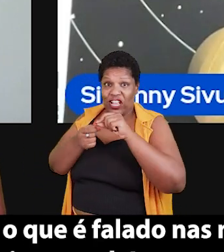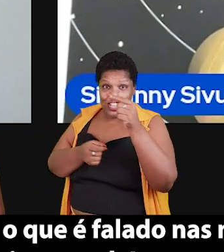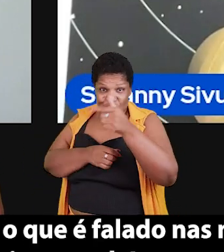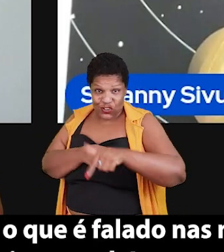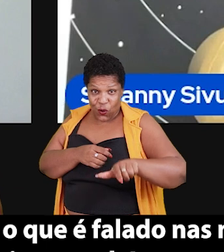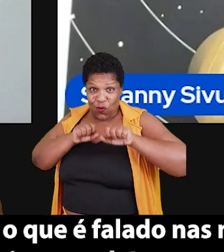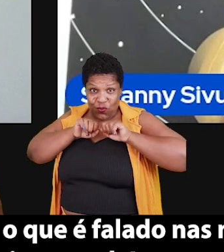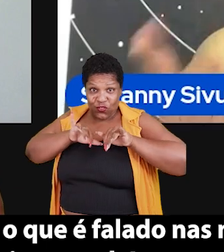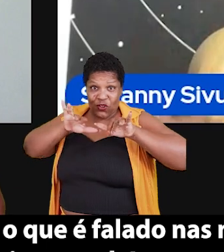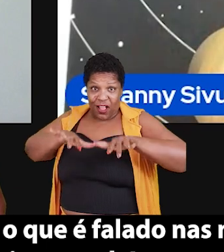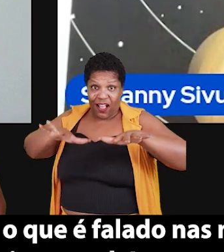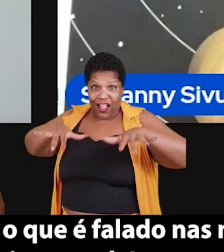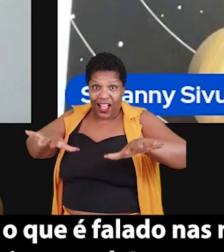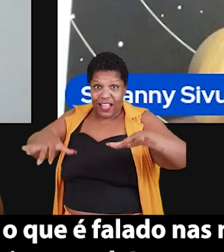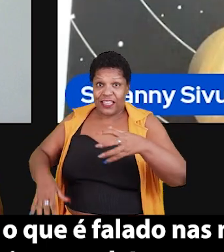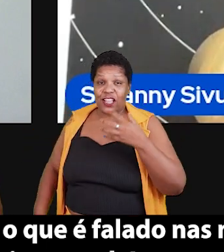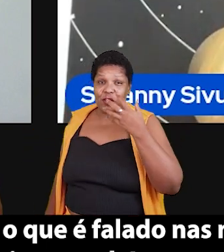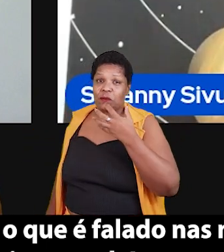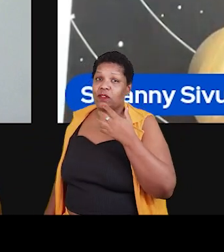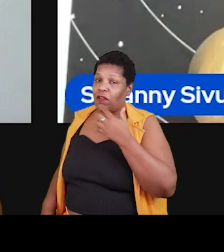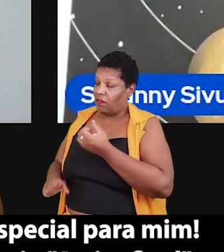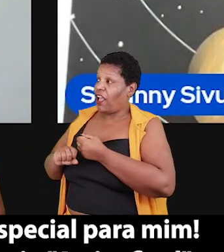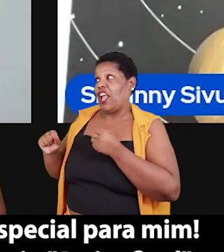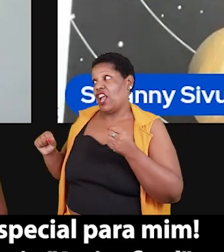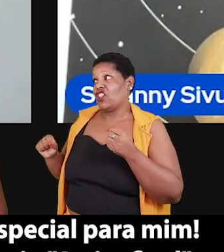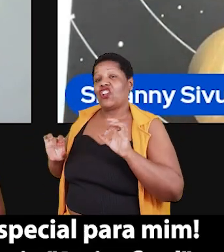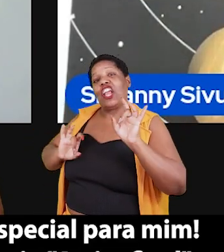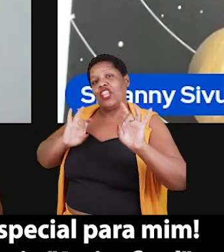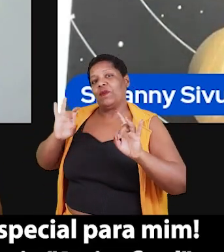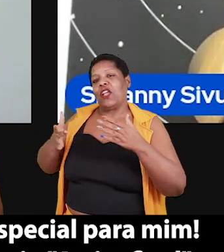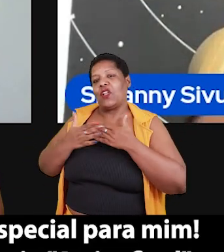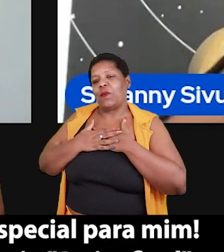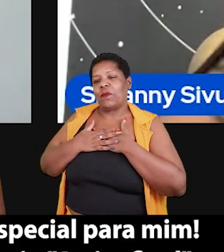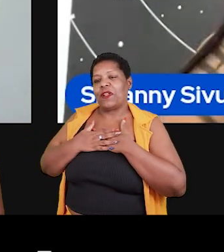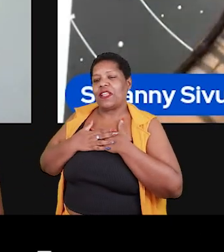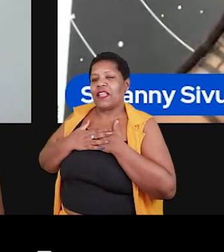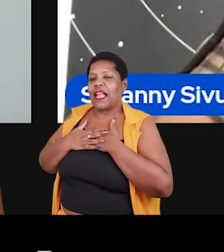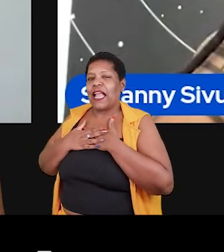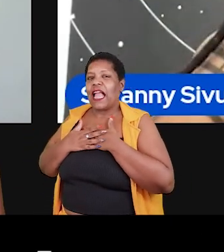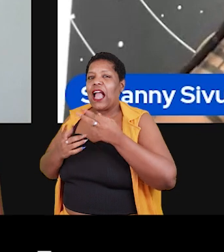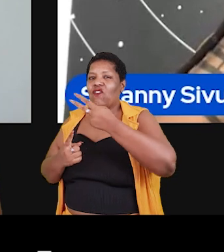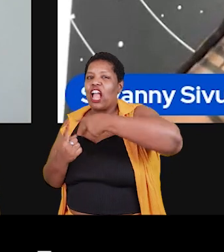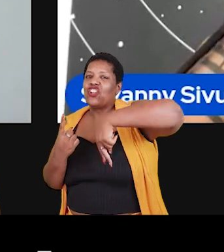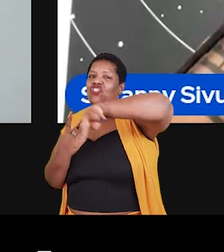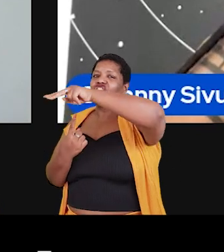reproduzir o que é falado nas músicas é muito grande. É muito especial para mim. Quando veio a gira